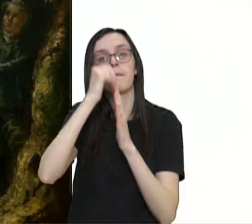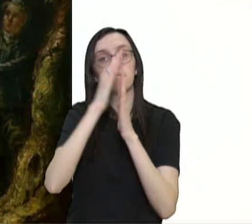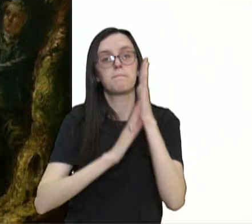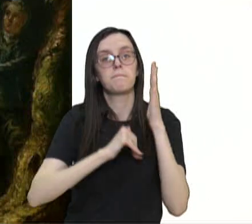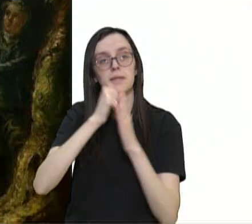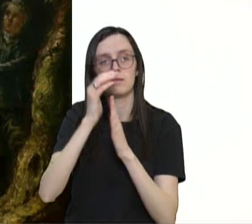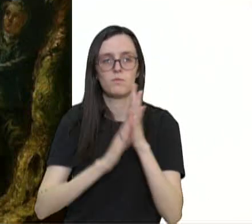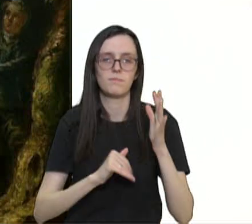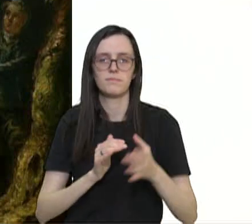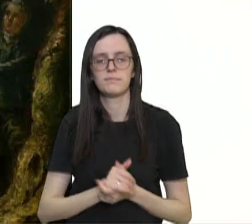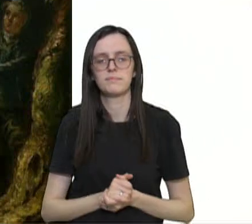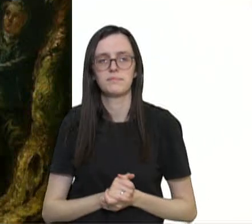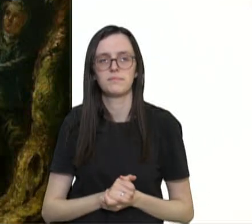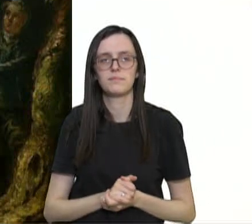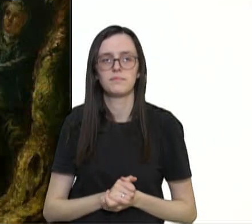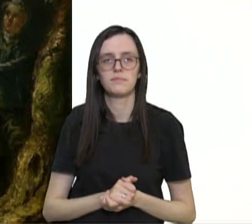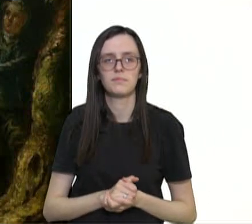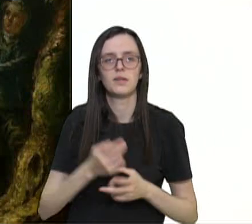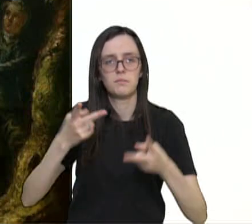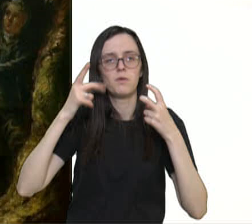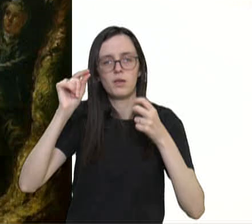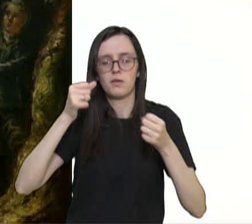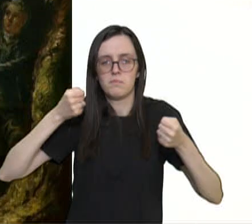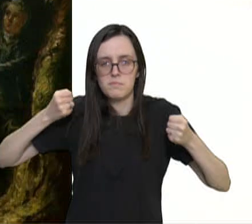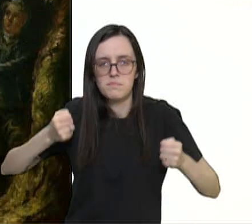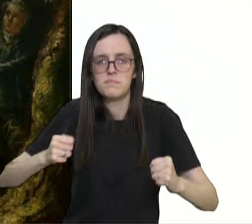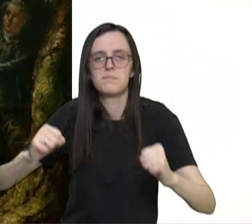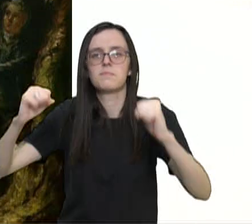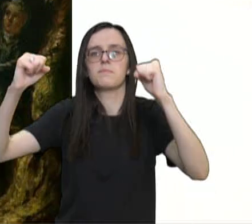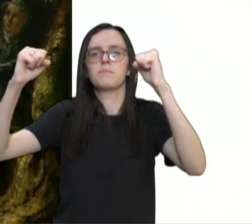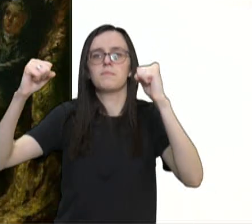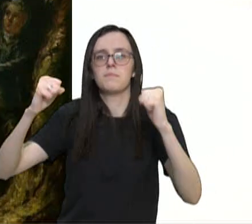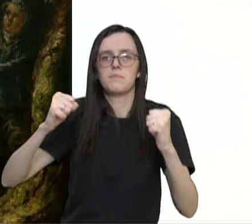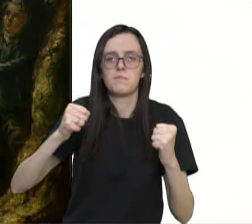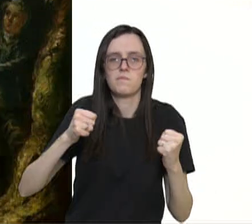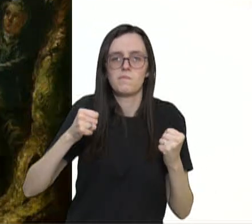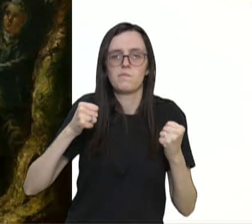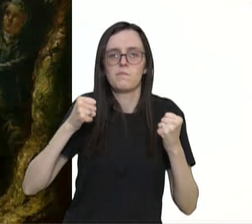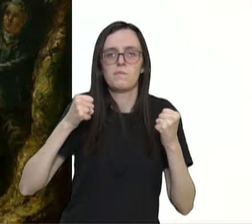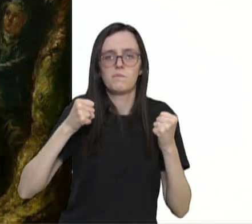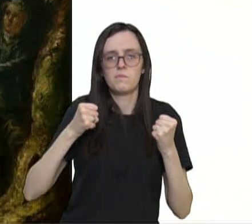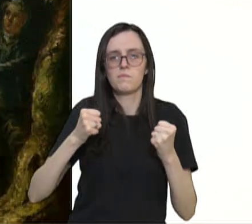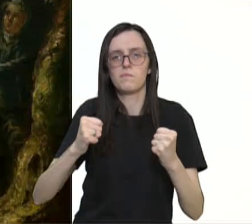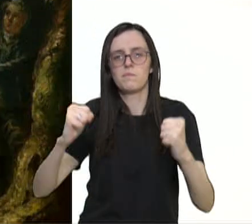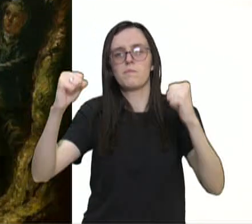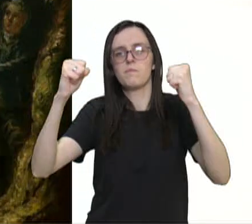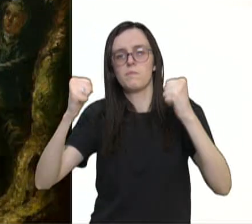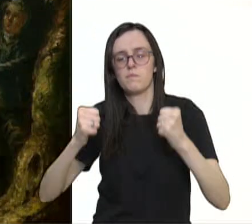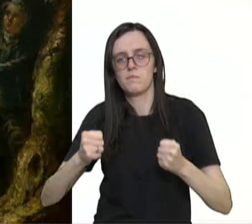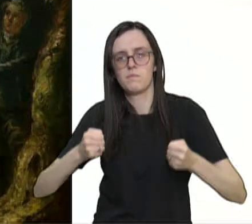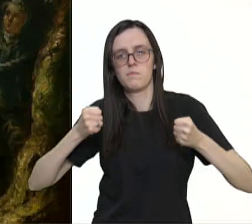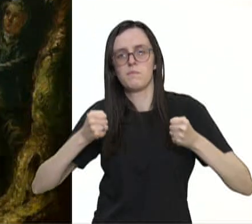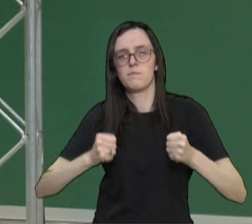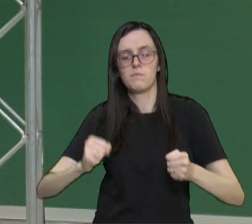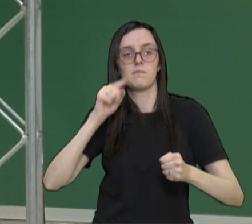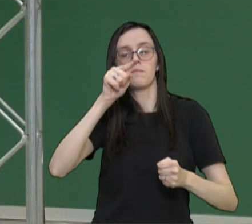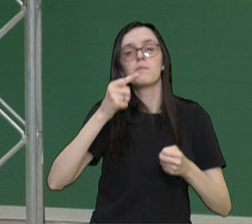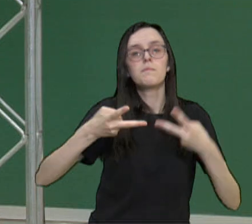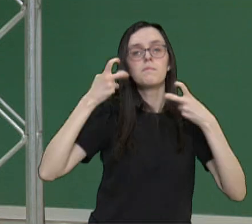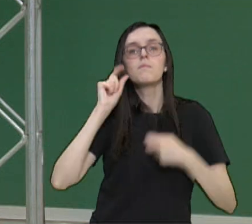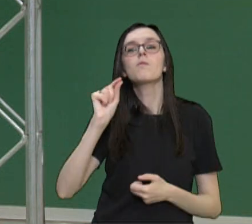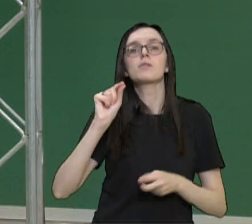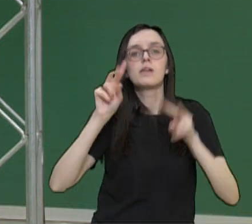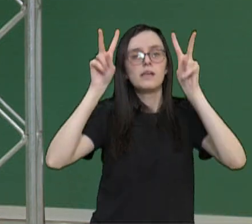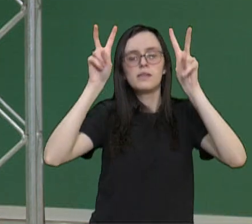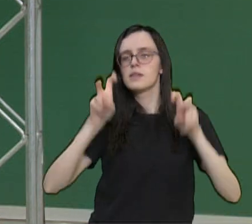o balanço de Fragonard, né? Veja bem, pessoal, que os temas